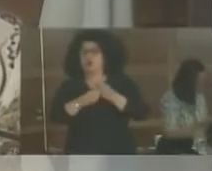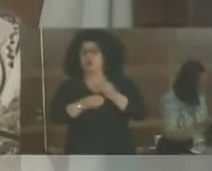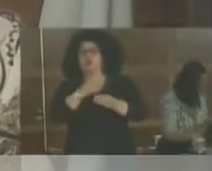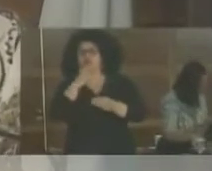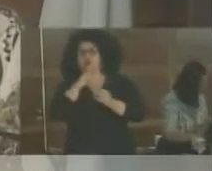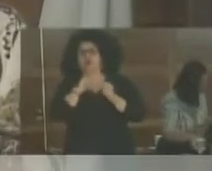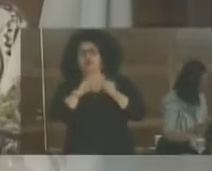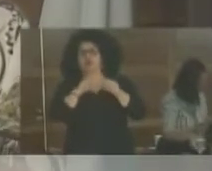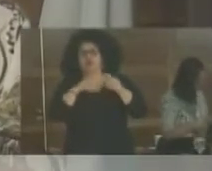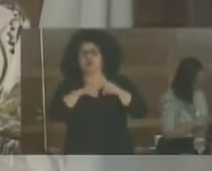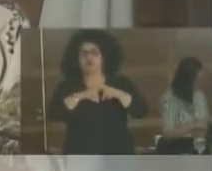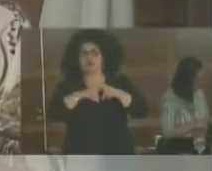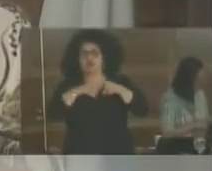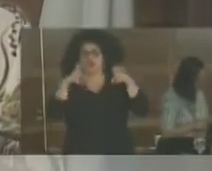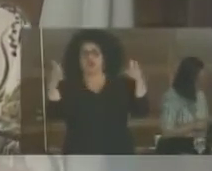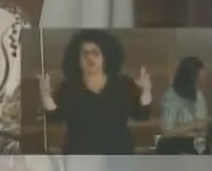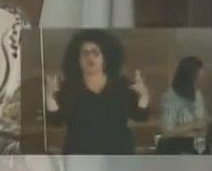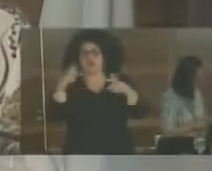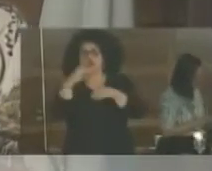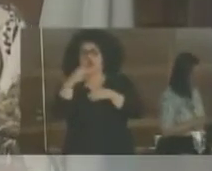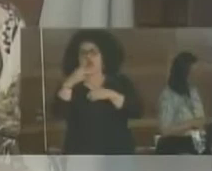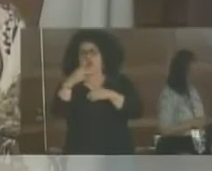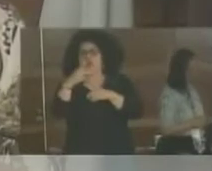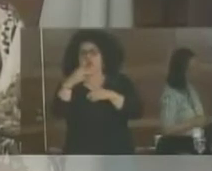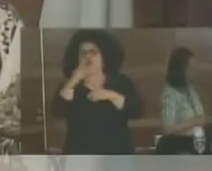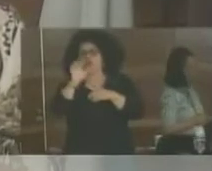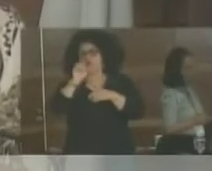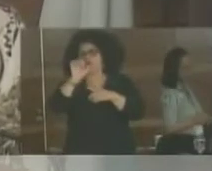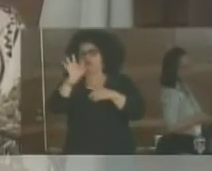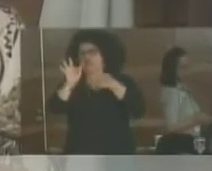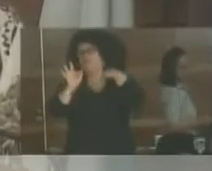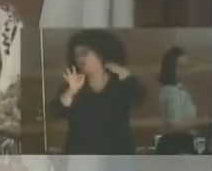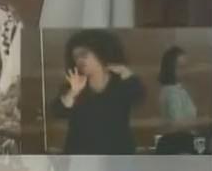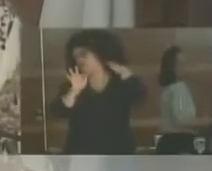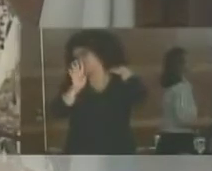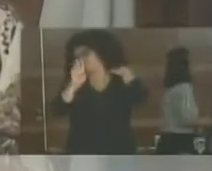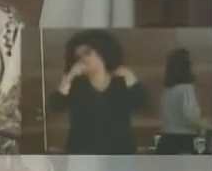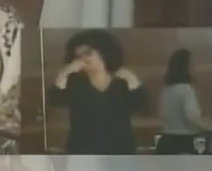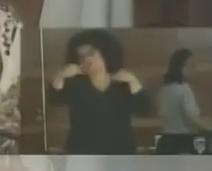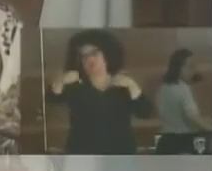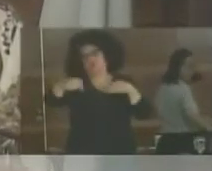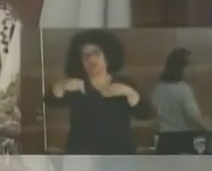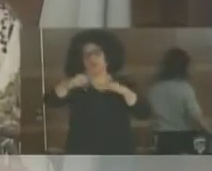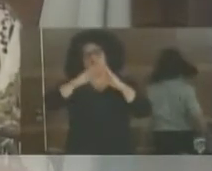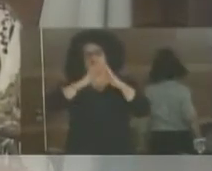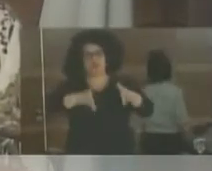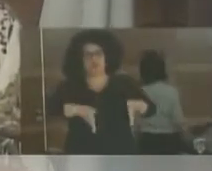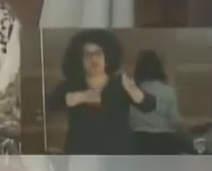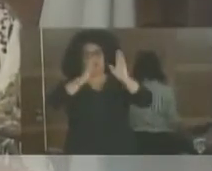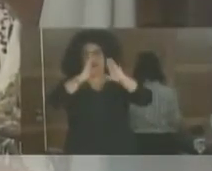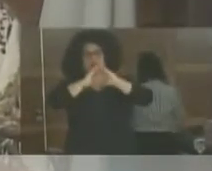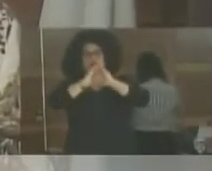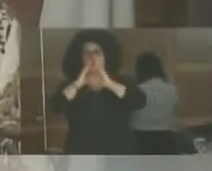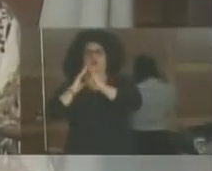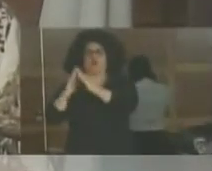do posto também na banqueta que fica do lado de fora do condomínio Morada.